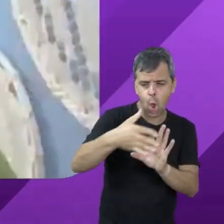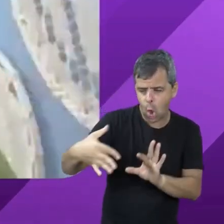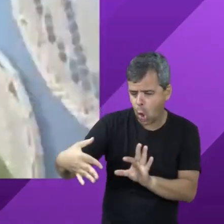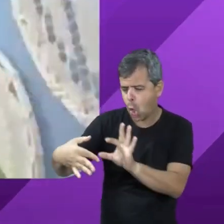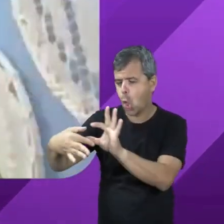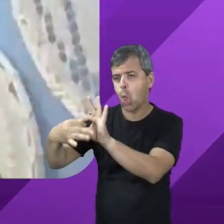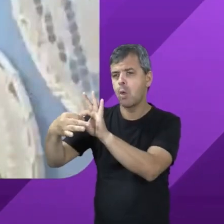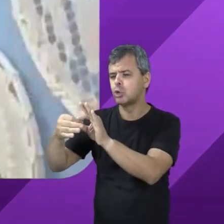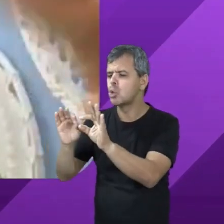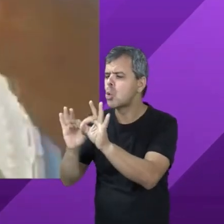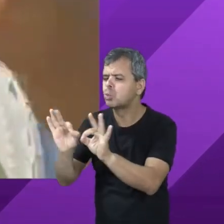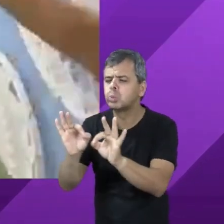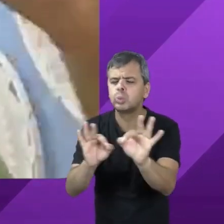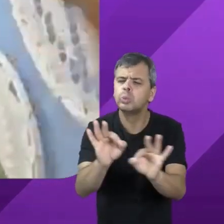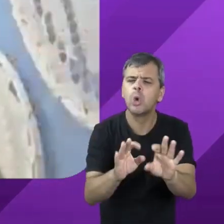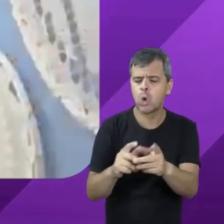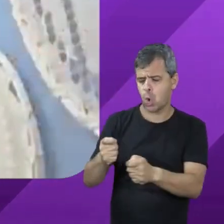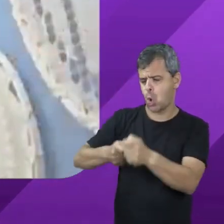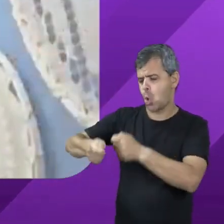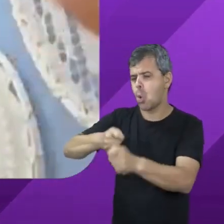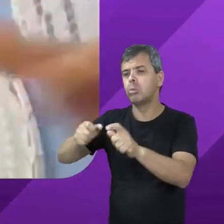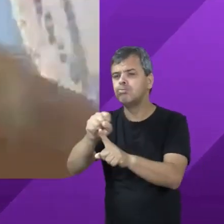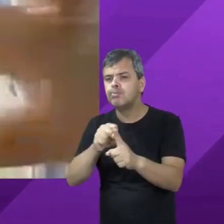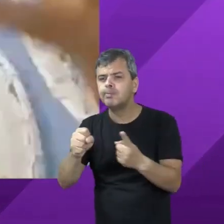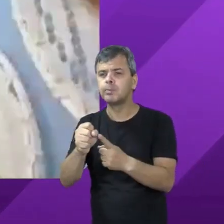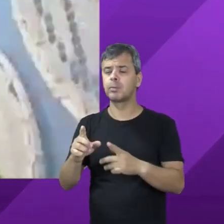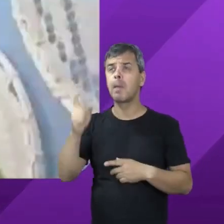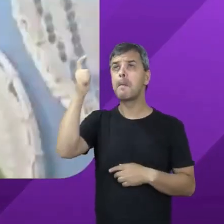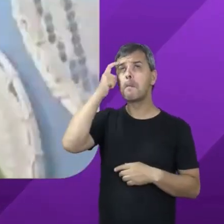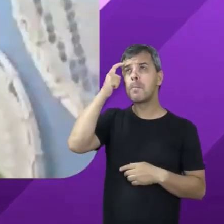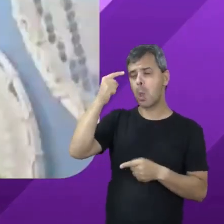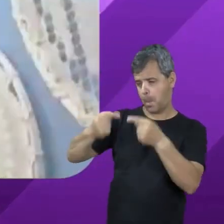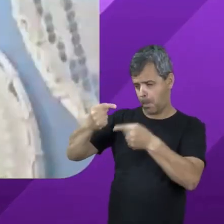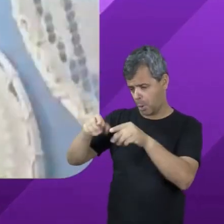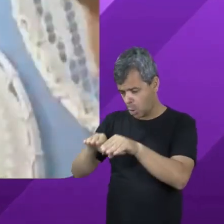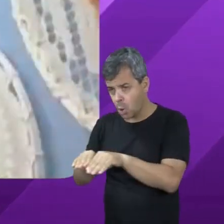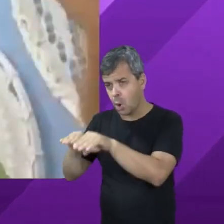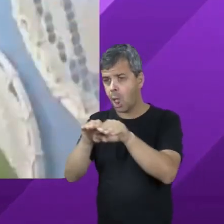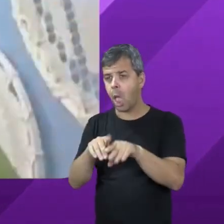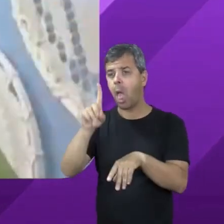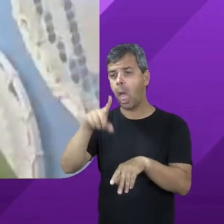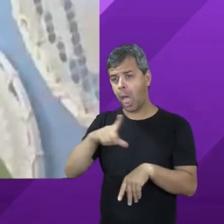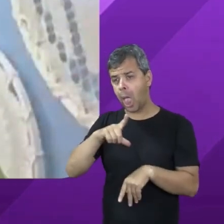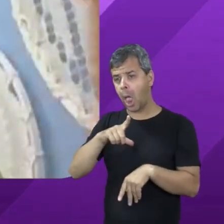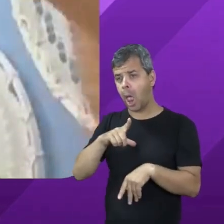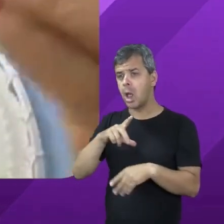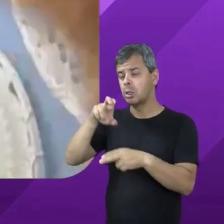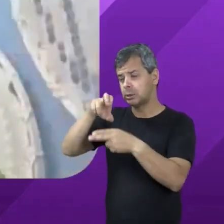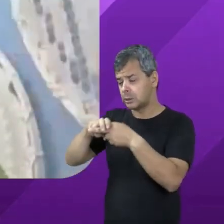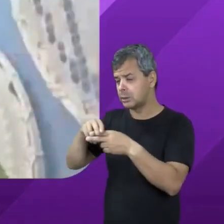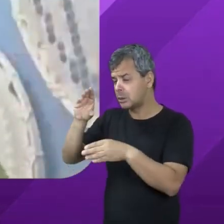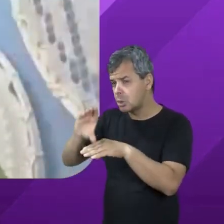de organização, né? O controle social. Então, pensar uma política de igualdade racial é ter assento dentro